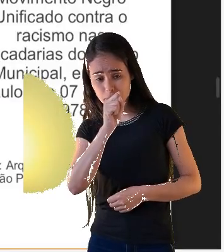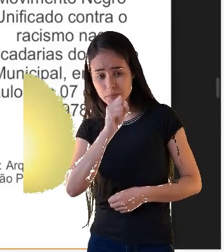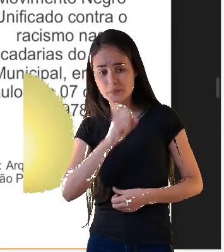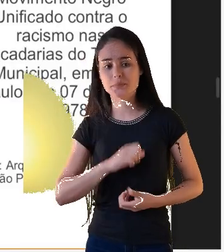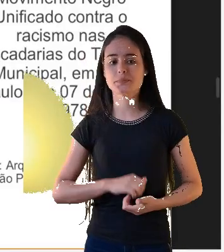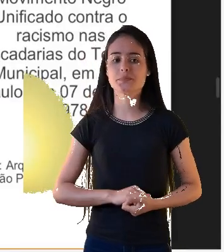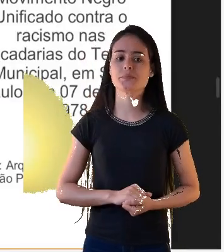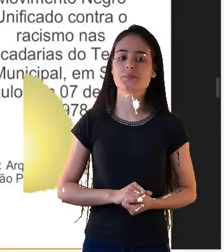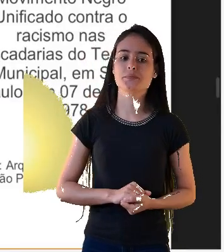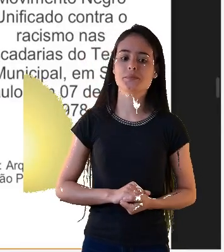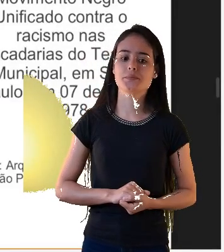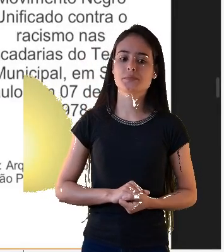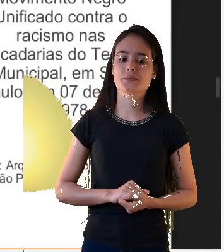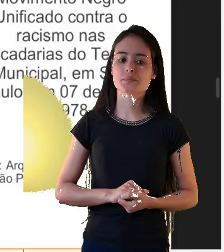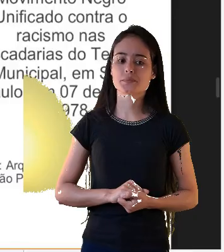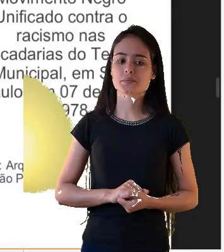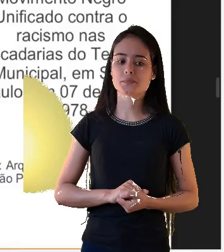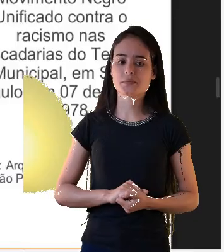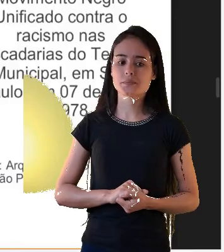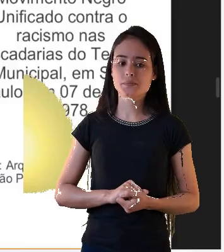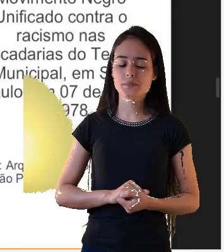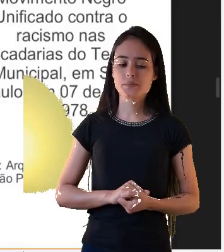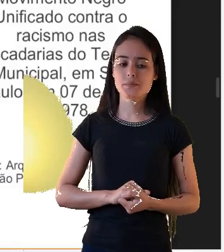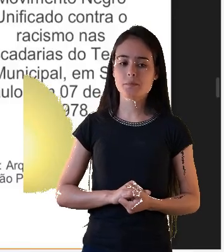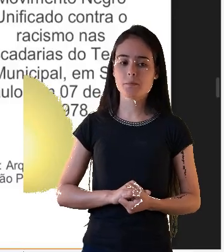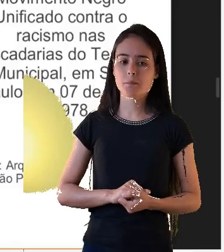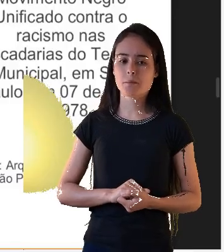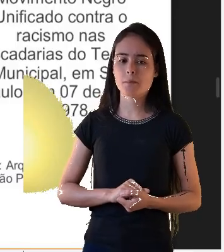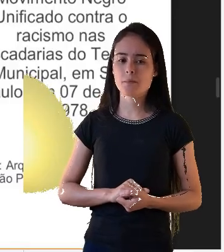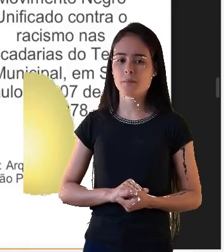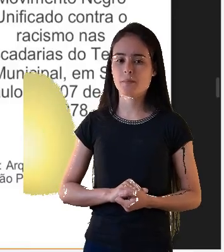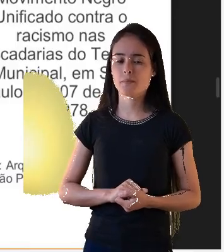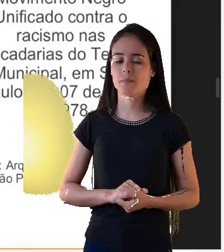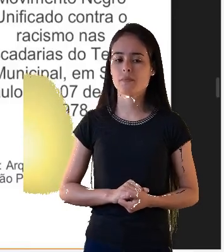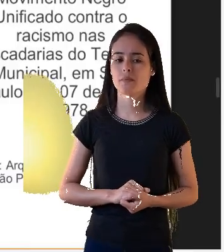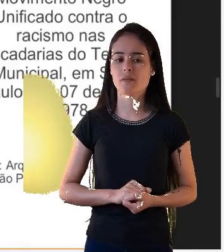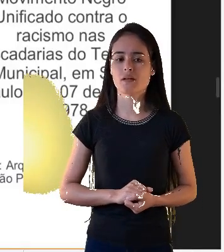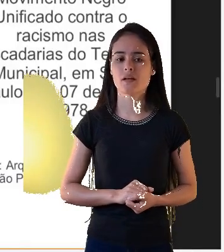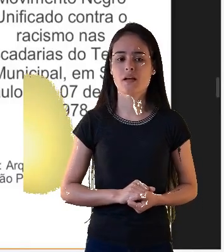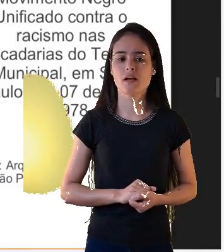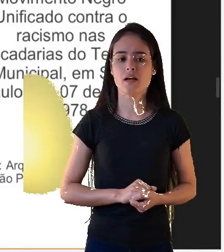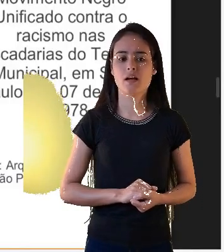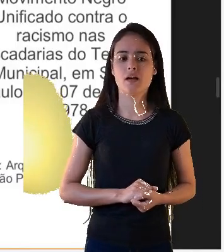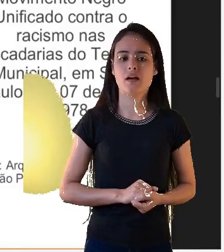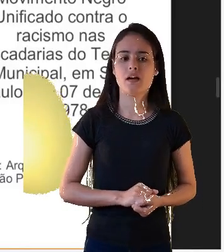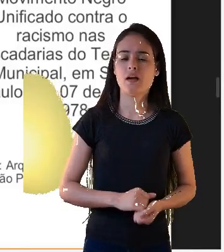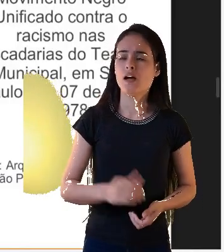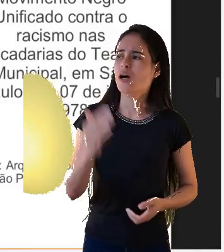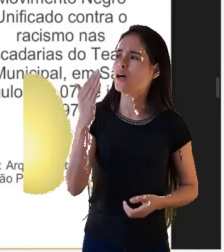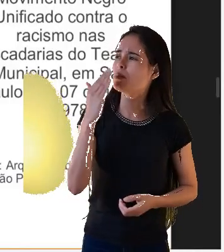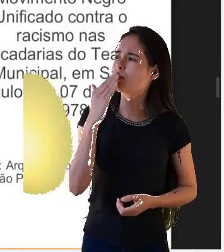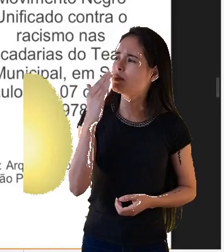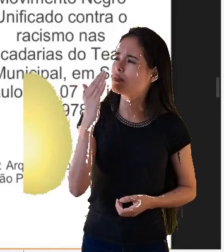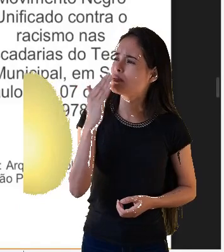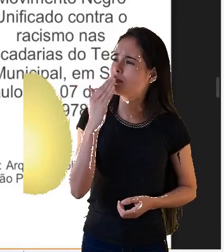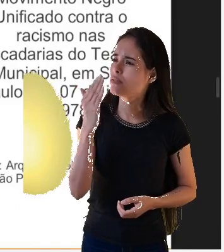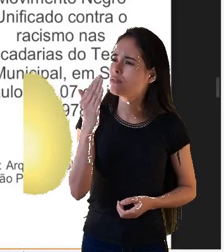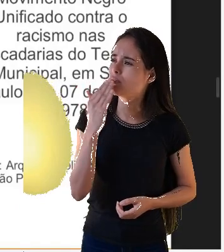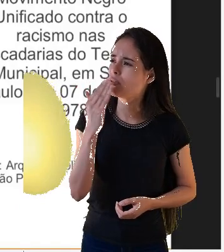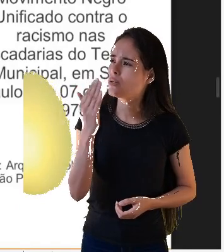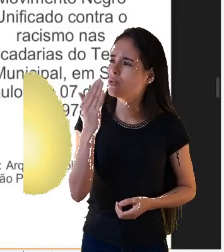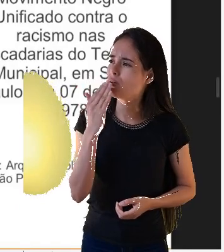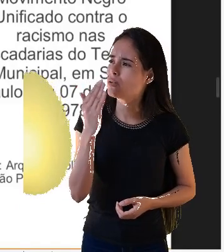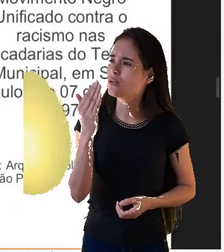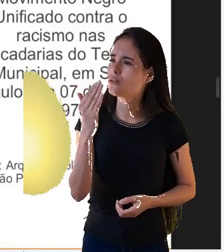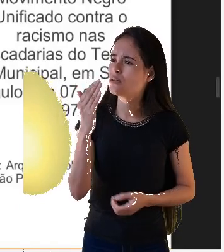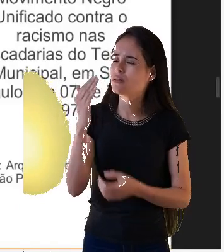em 78, né? E que até hoje, de alguma forma, elas atravessam a luta do